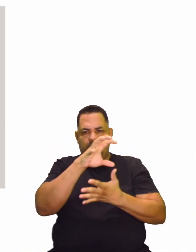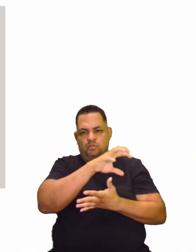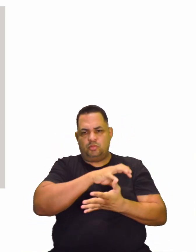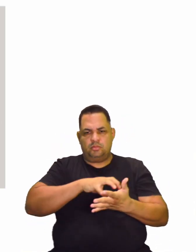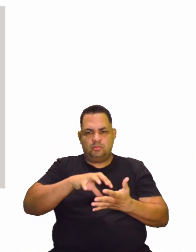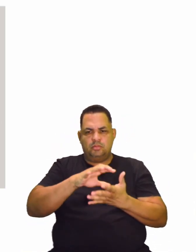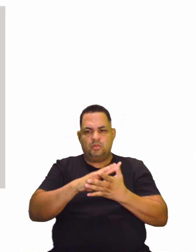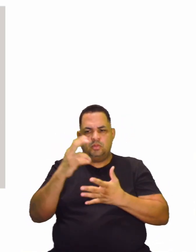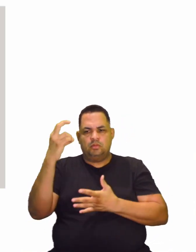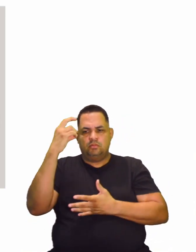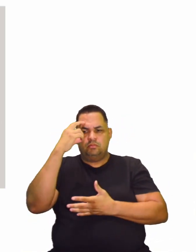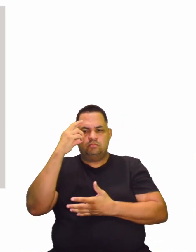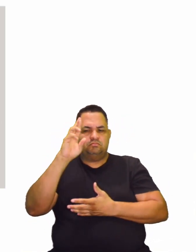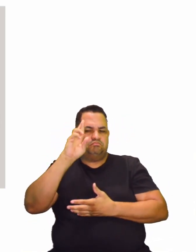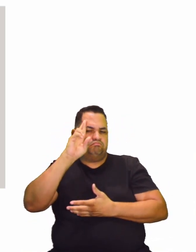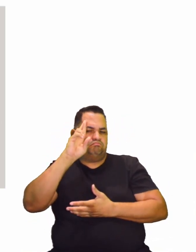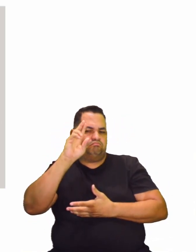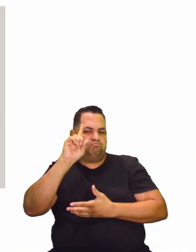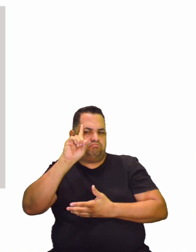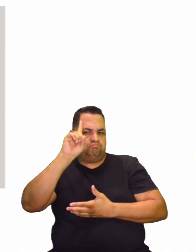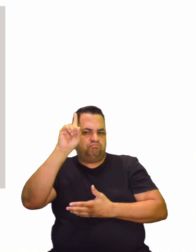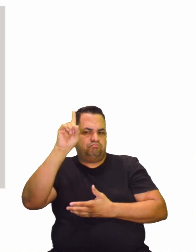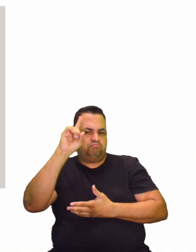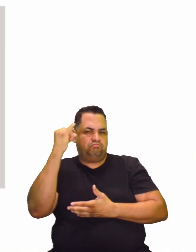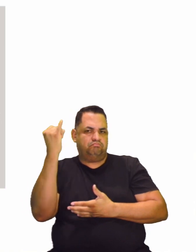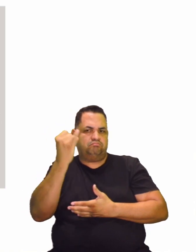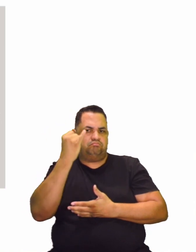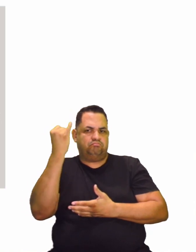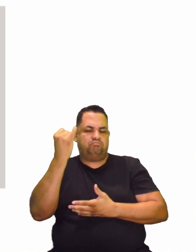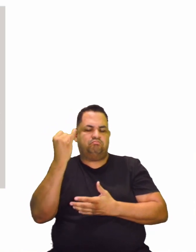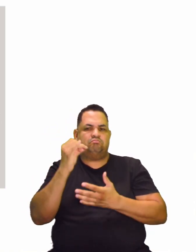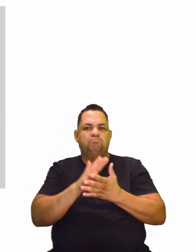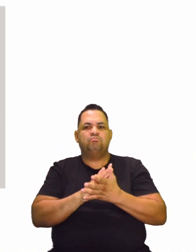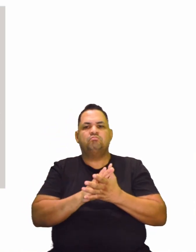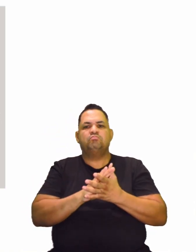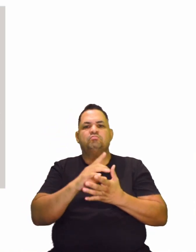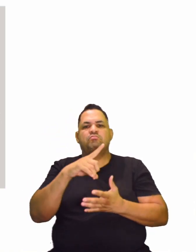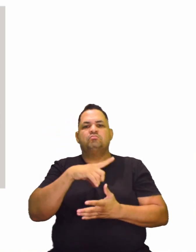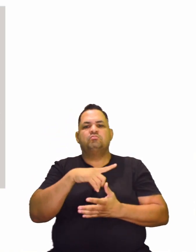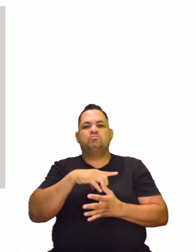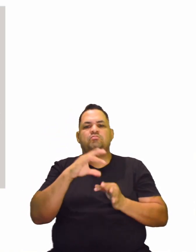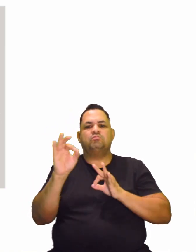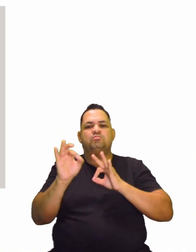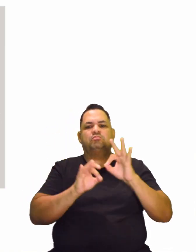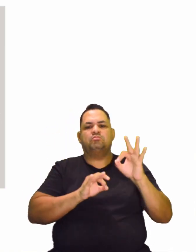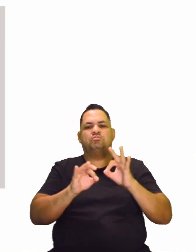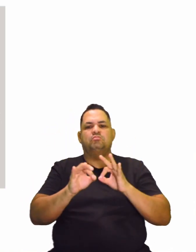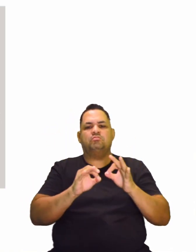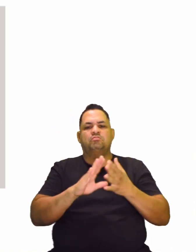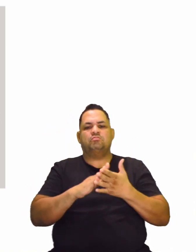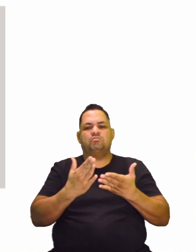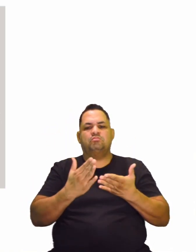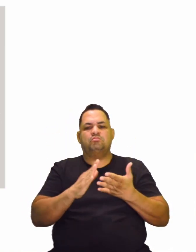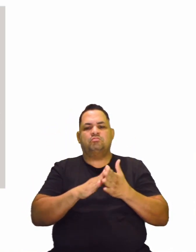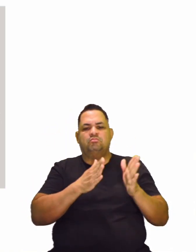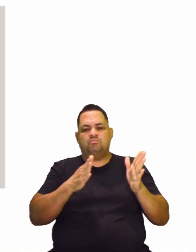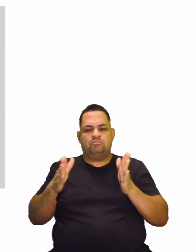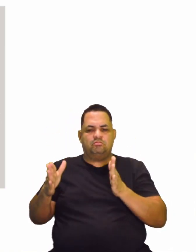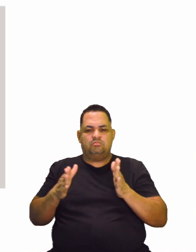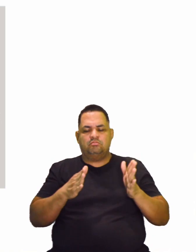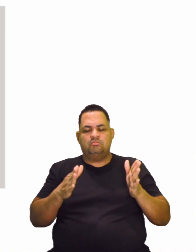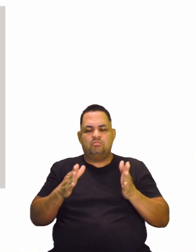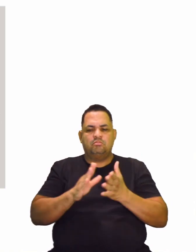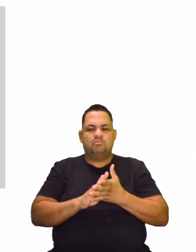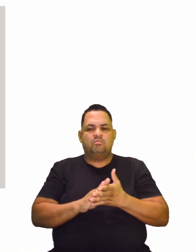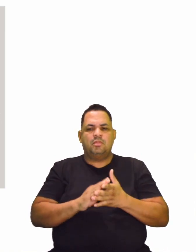mais importantes da história da arte, que é a arte grega, é construída pelas formas de arte existentes no período da Grécia